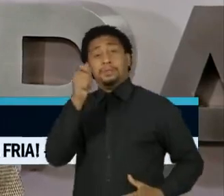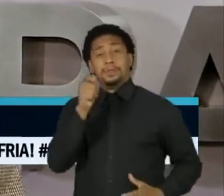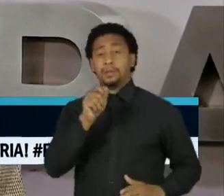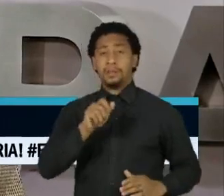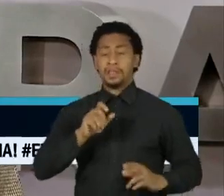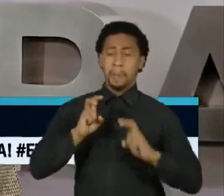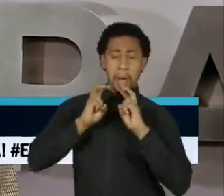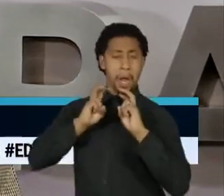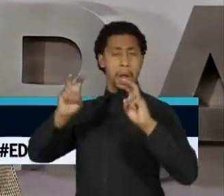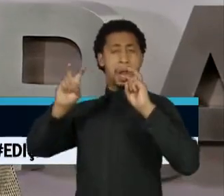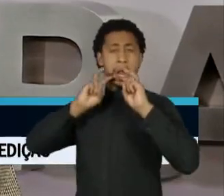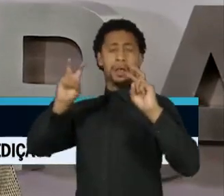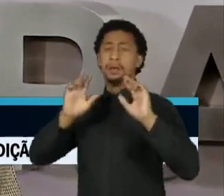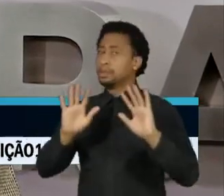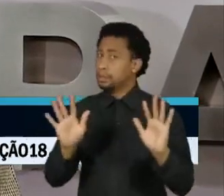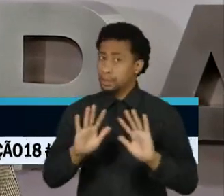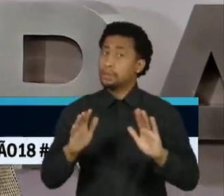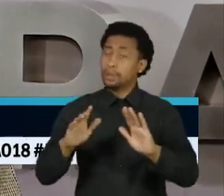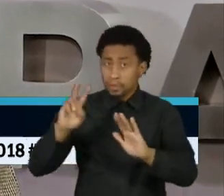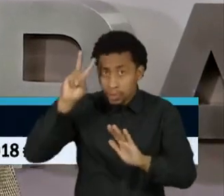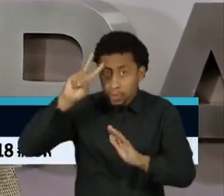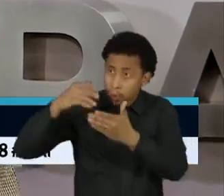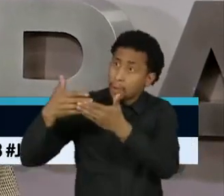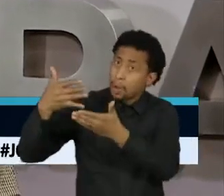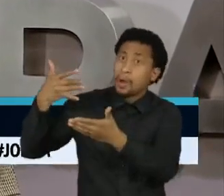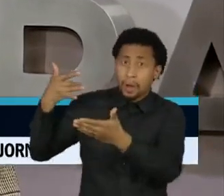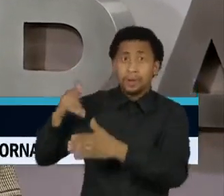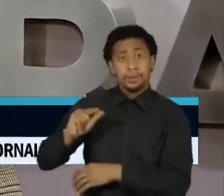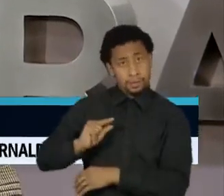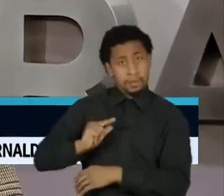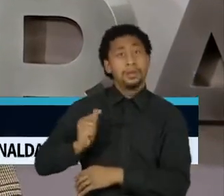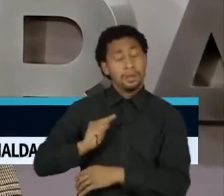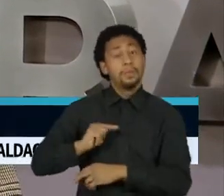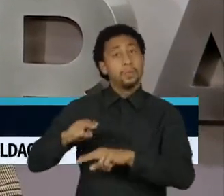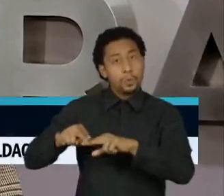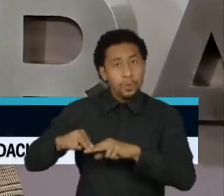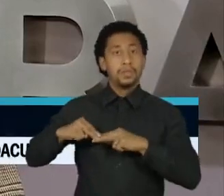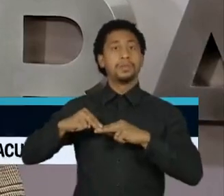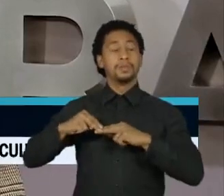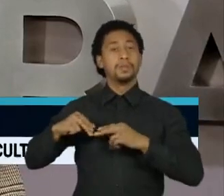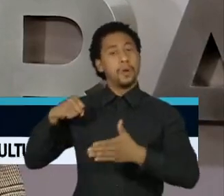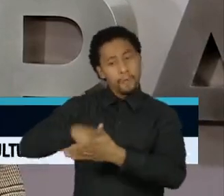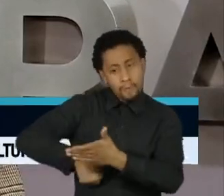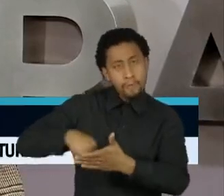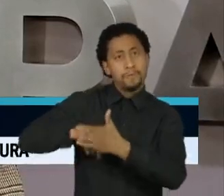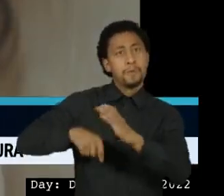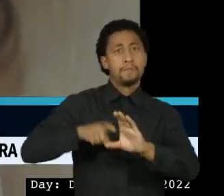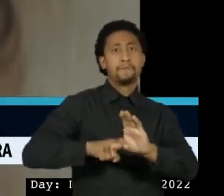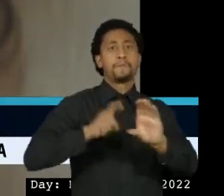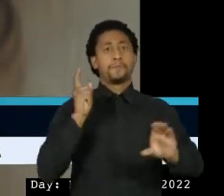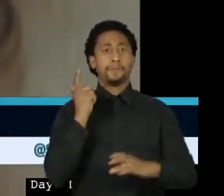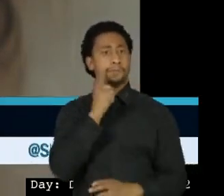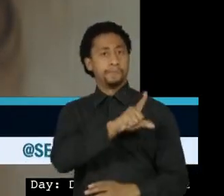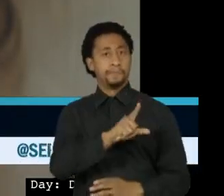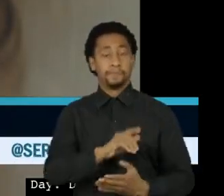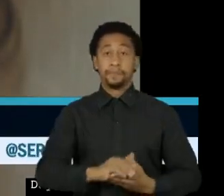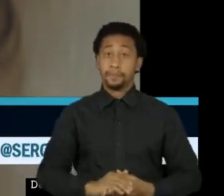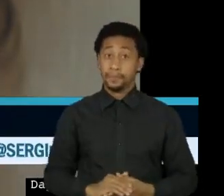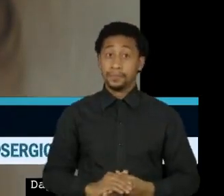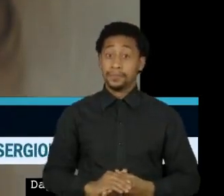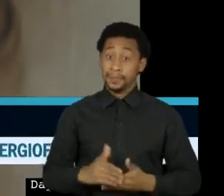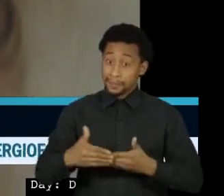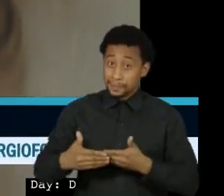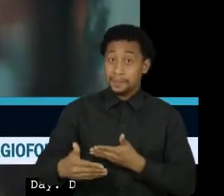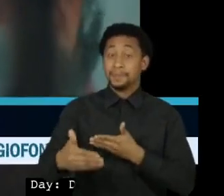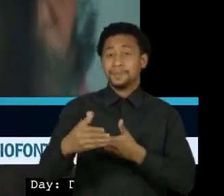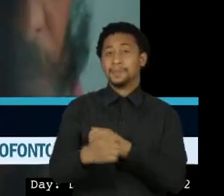tem toda uma história anterior e posterior que eu vou que levou a nossa Independência no ano que marca